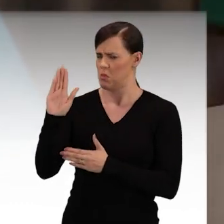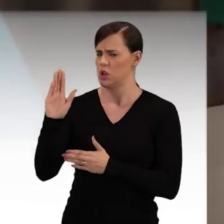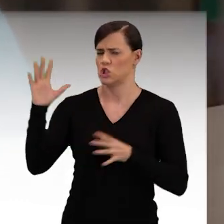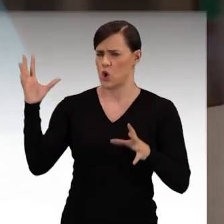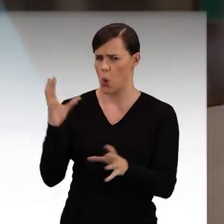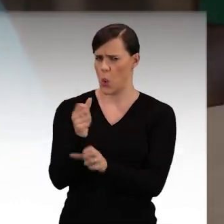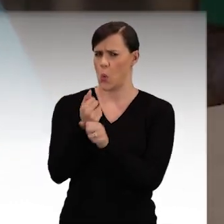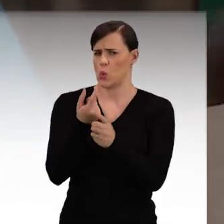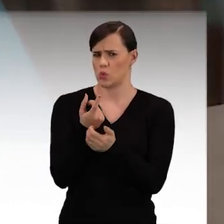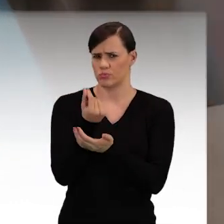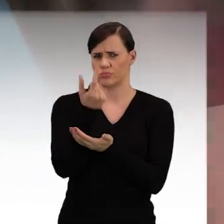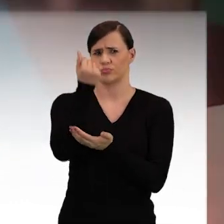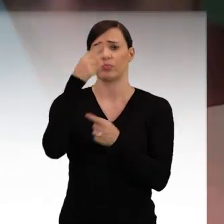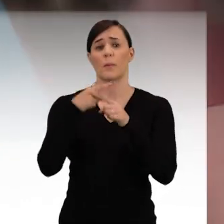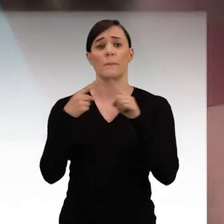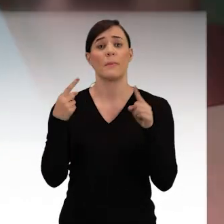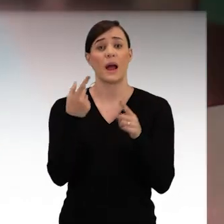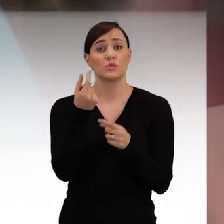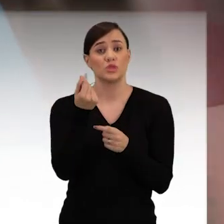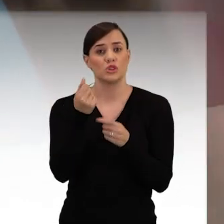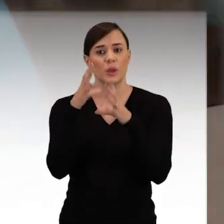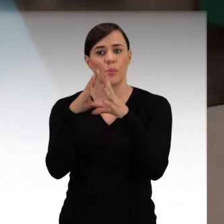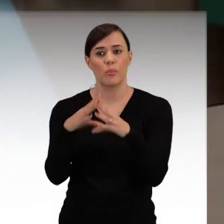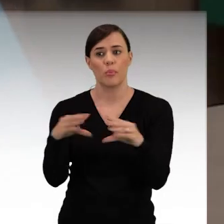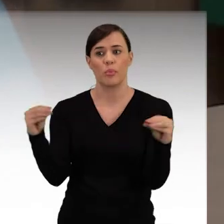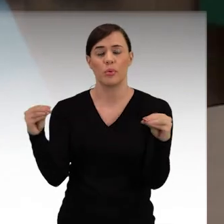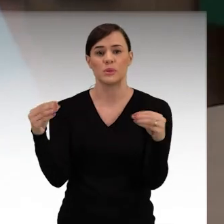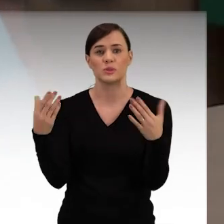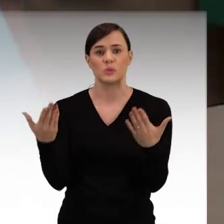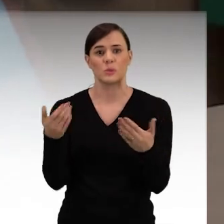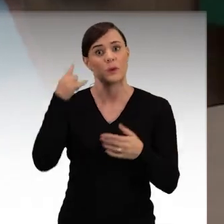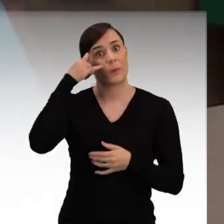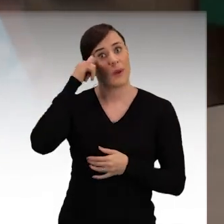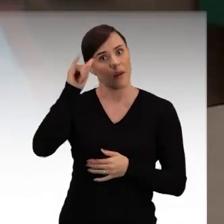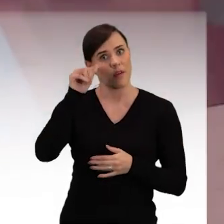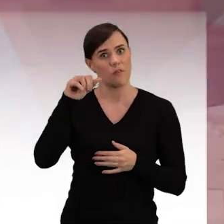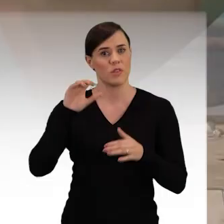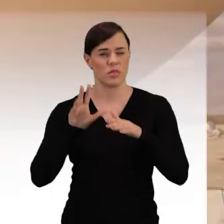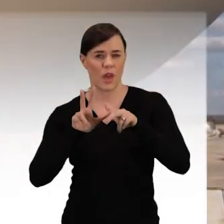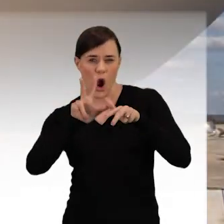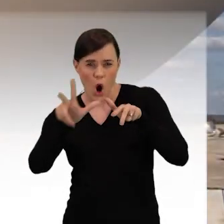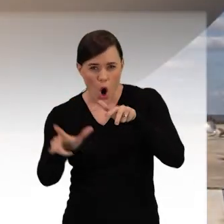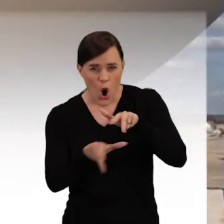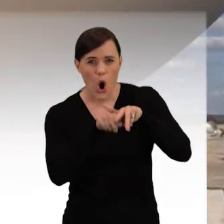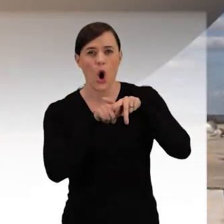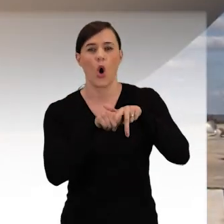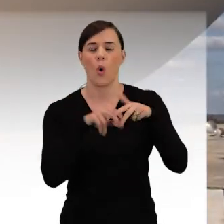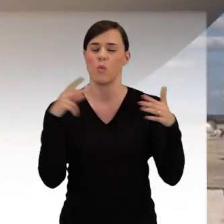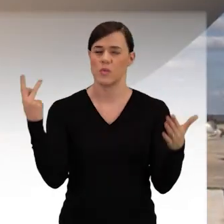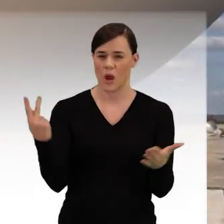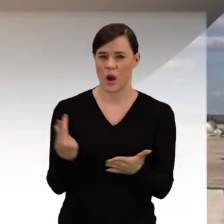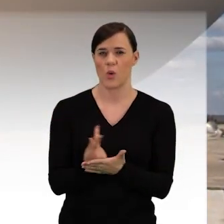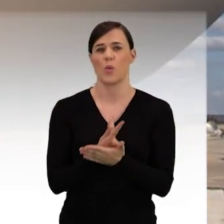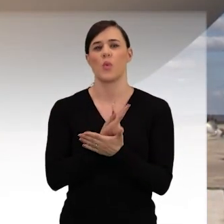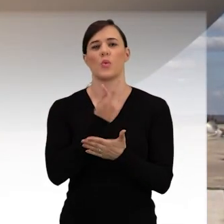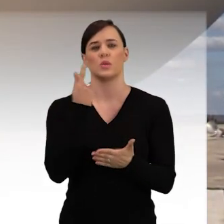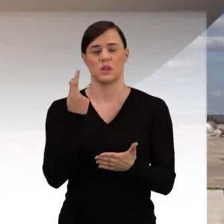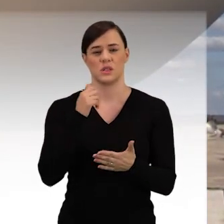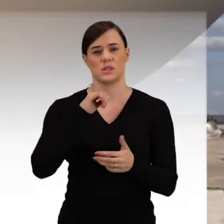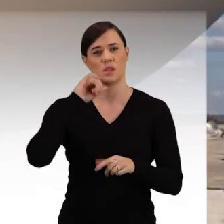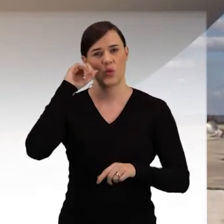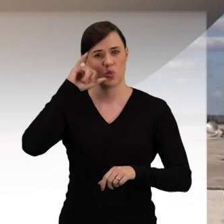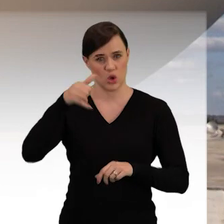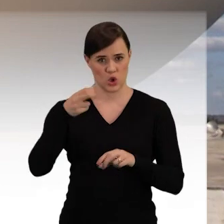lucro, mas o dinheiro sumiu. E para coibir golpes como esse, entrou em vigor em junho o